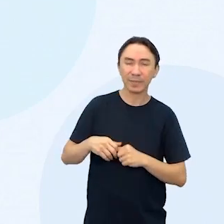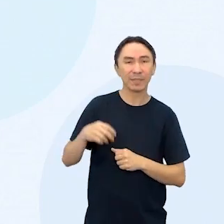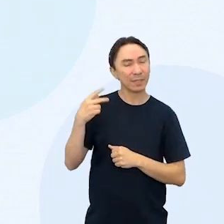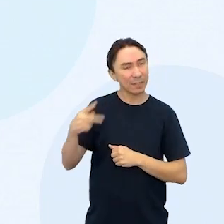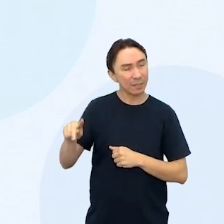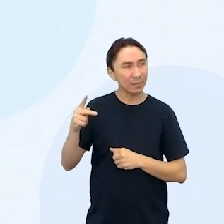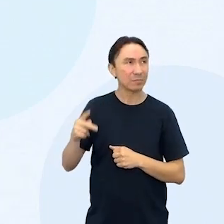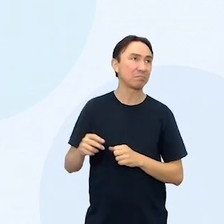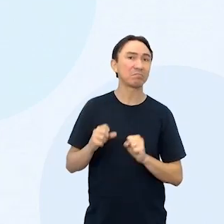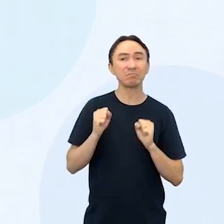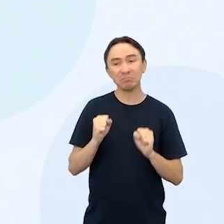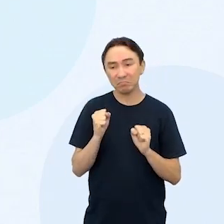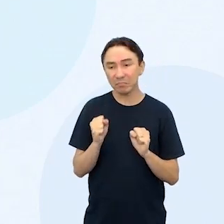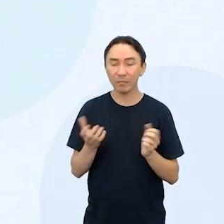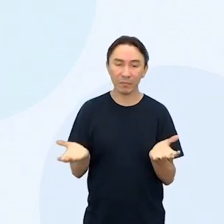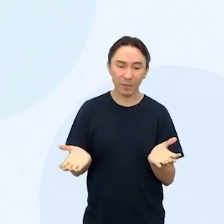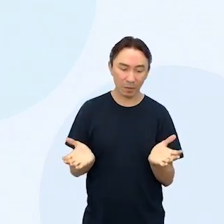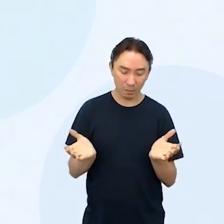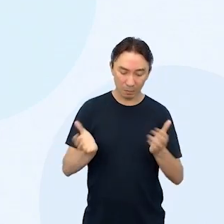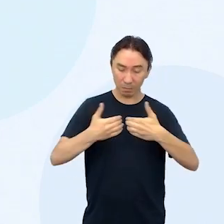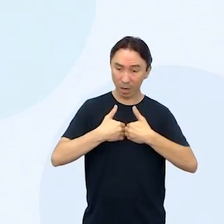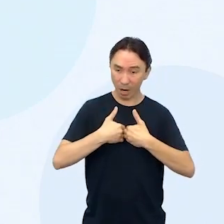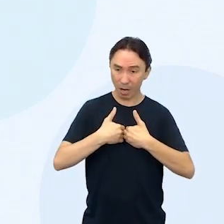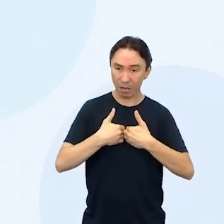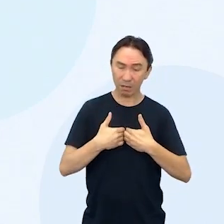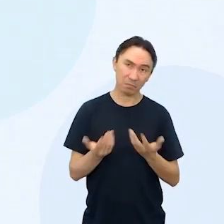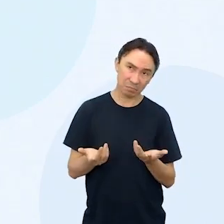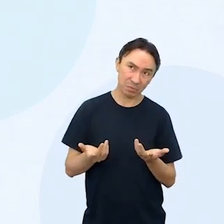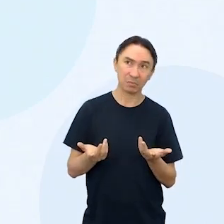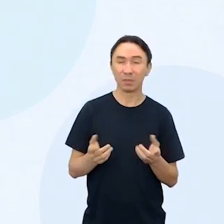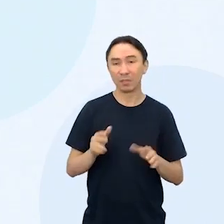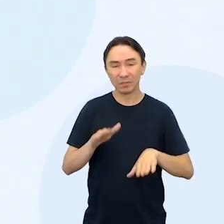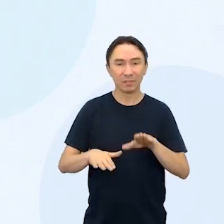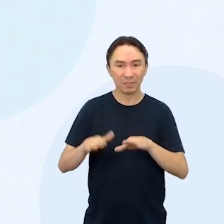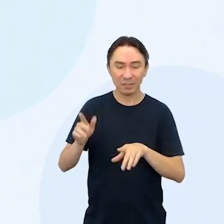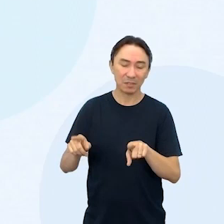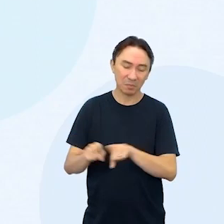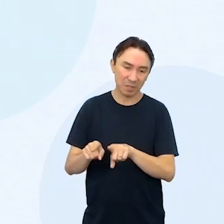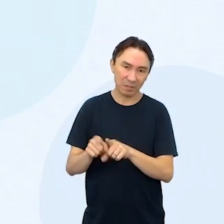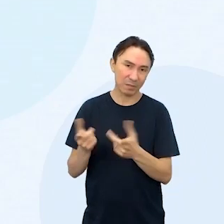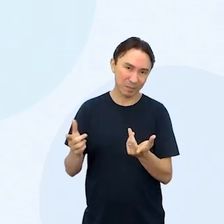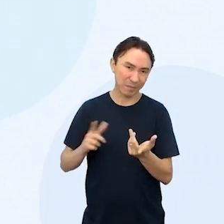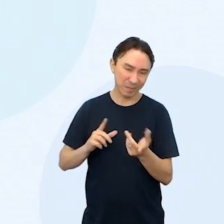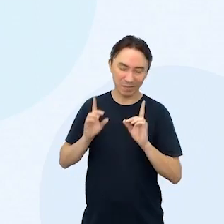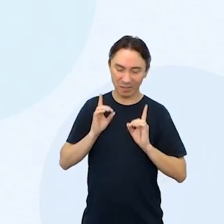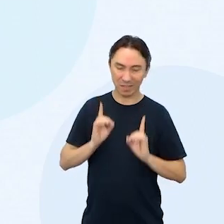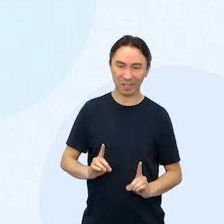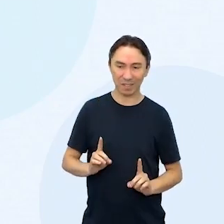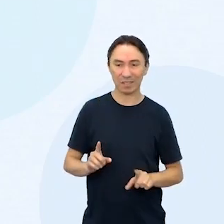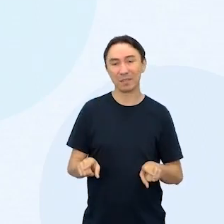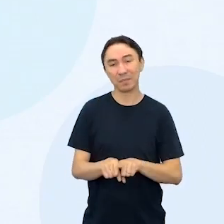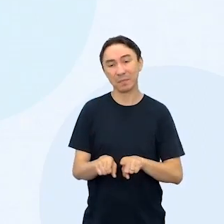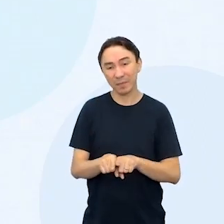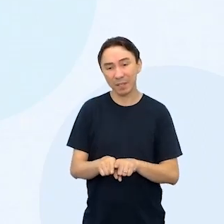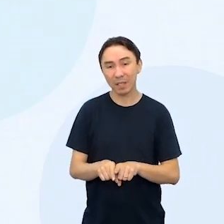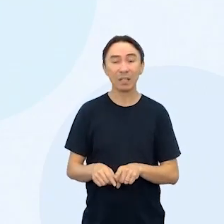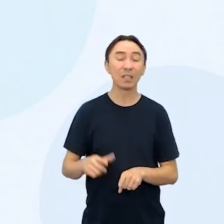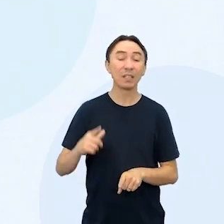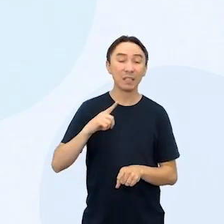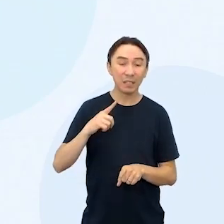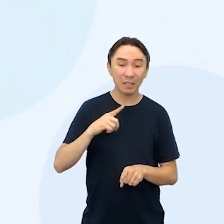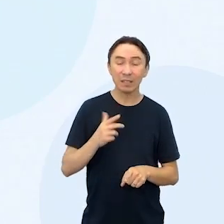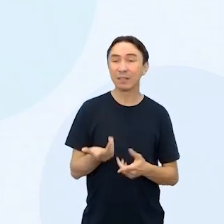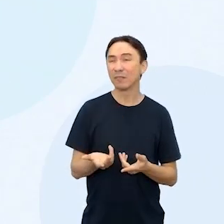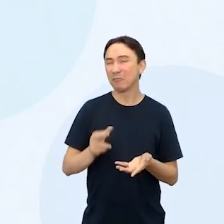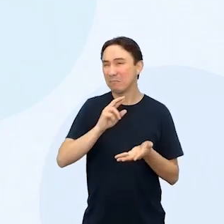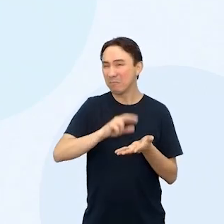né, do transtorno do espectro autismo, também uma deficiência, em alguns casos. Diferentes sistemas de símbolos e metodologias